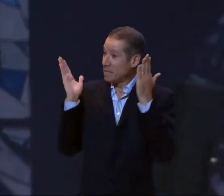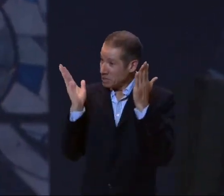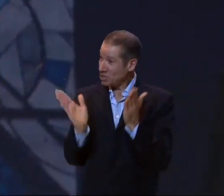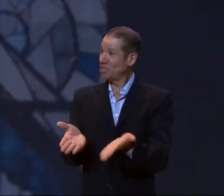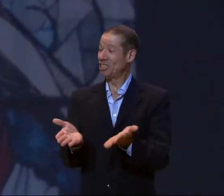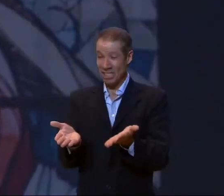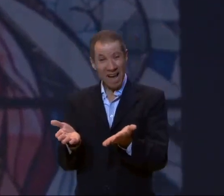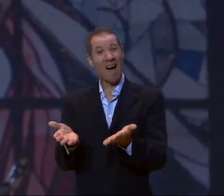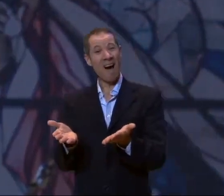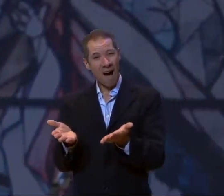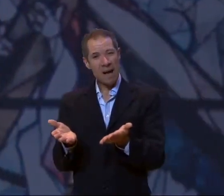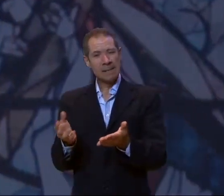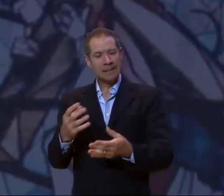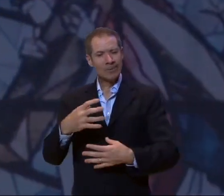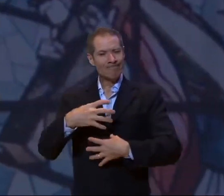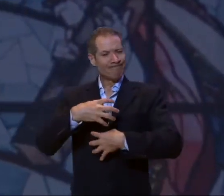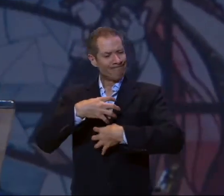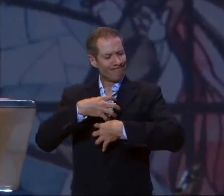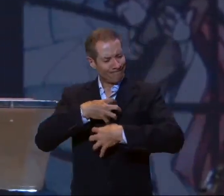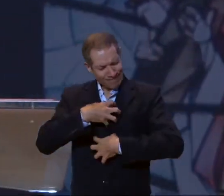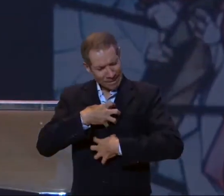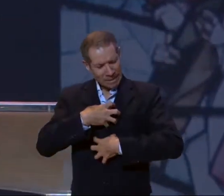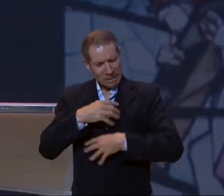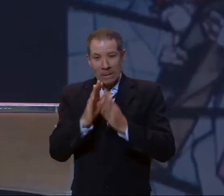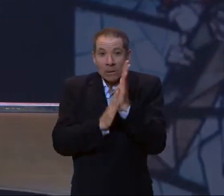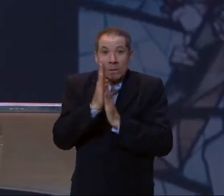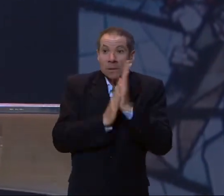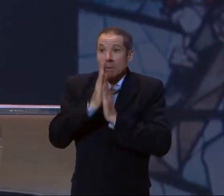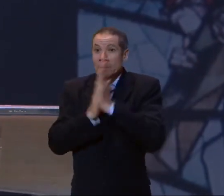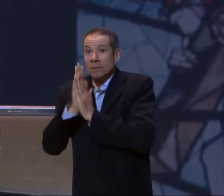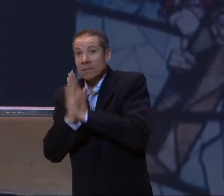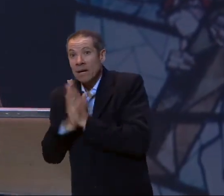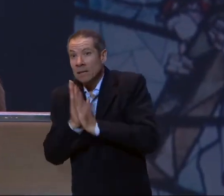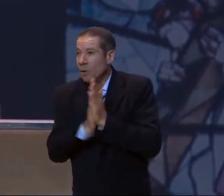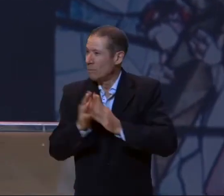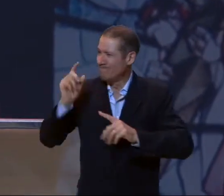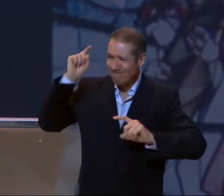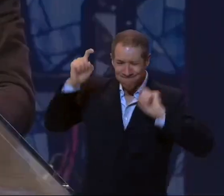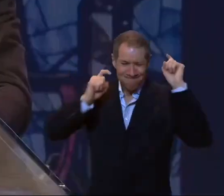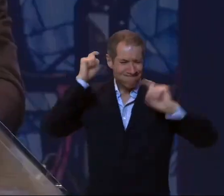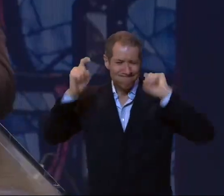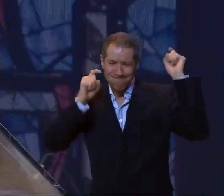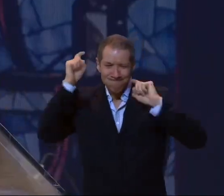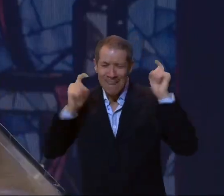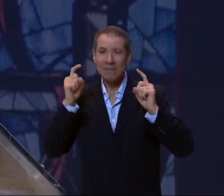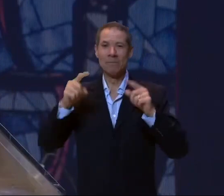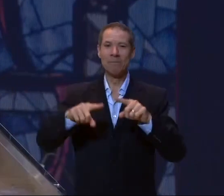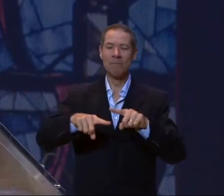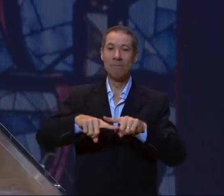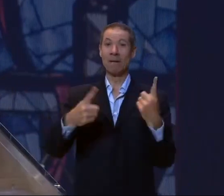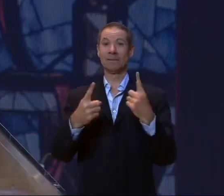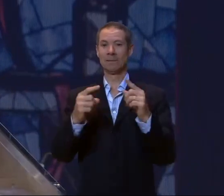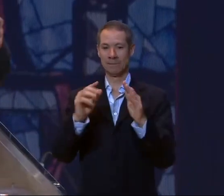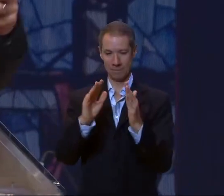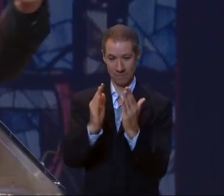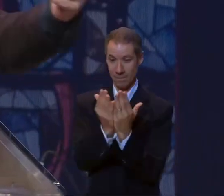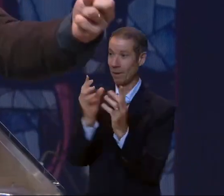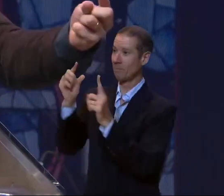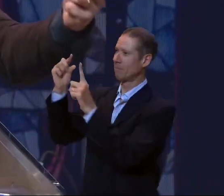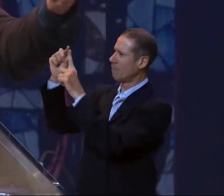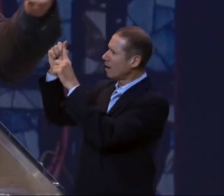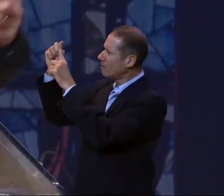já me senti ansioso, preocupado. Mas a palavra de Deus, quando fala